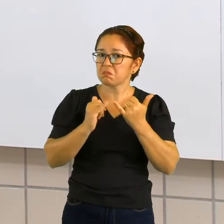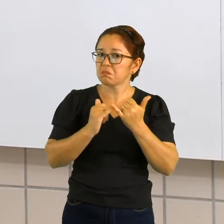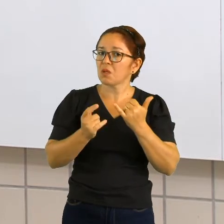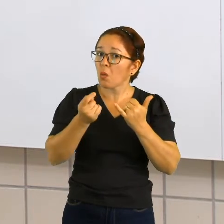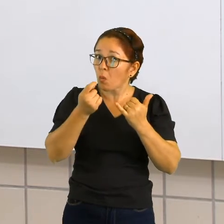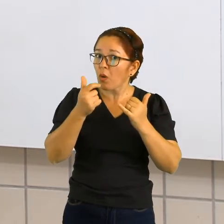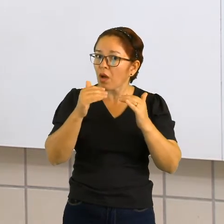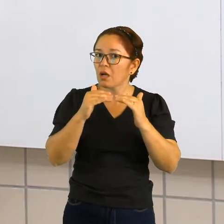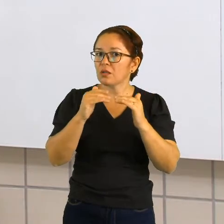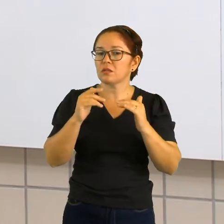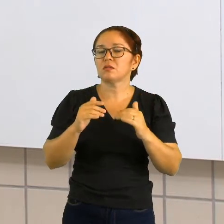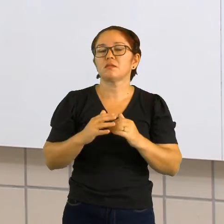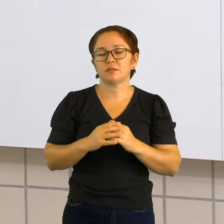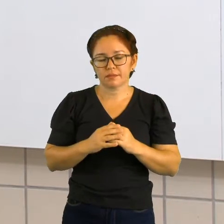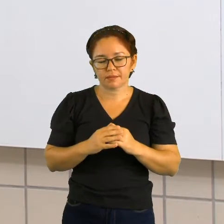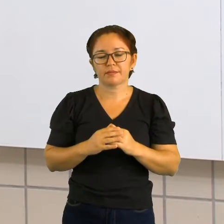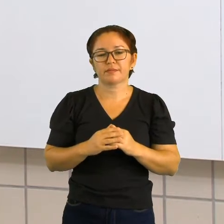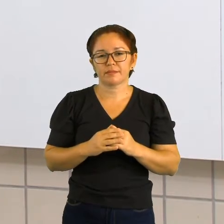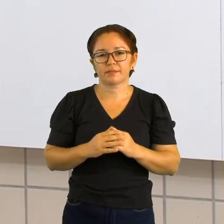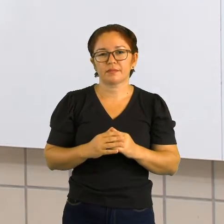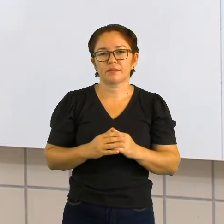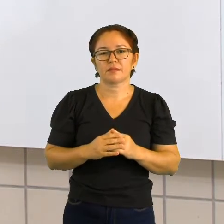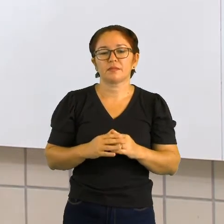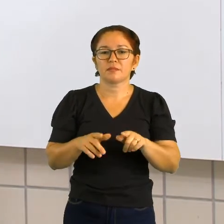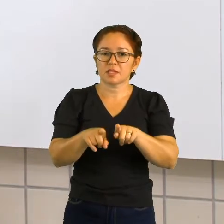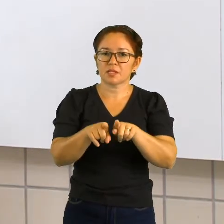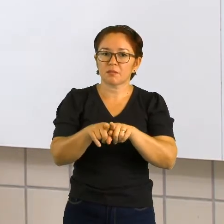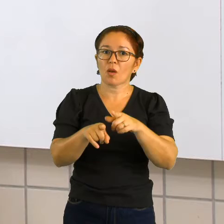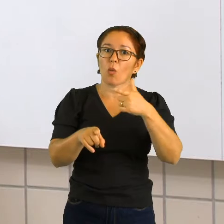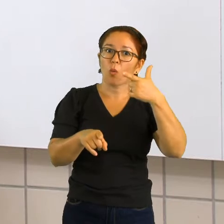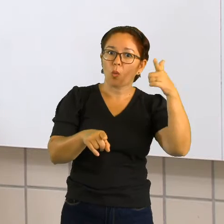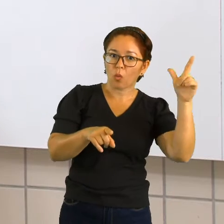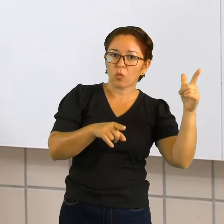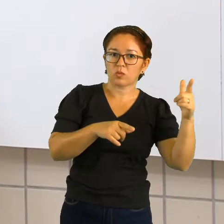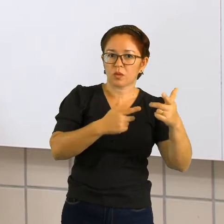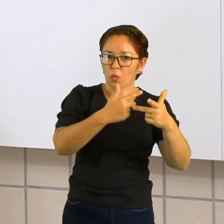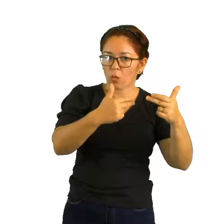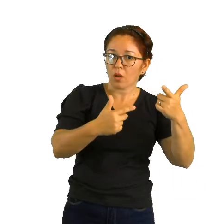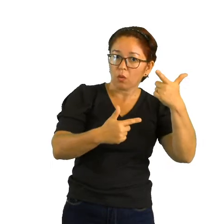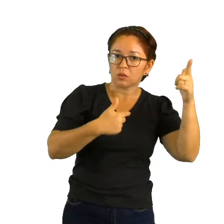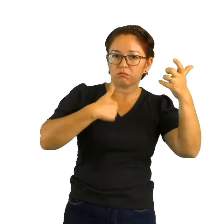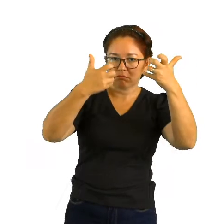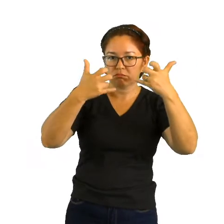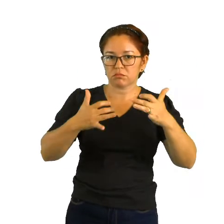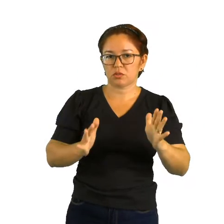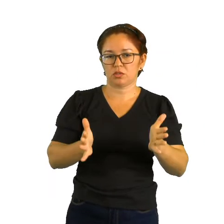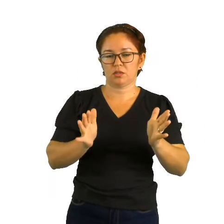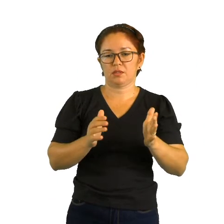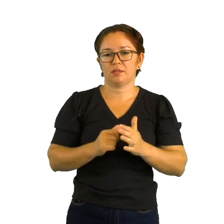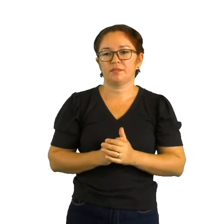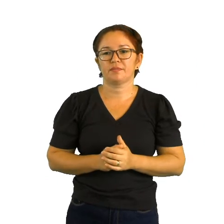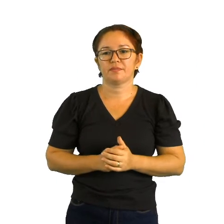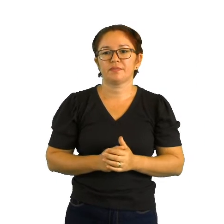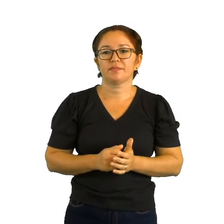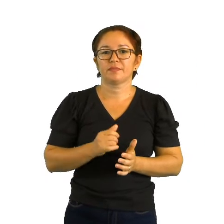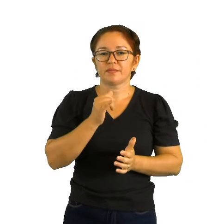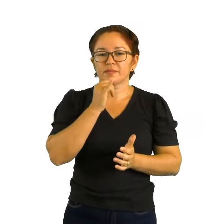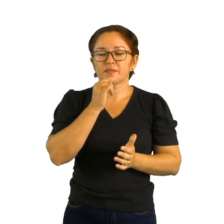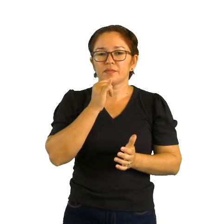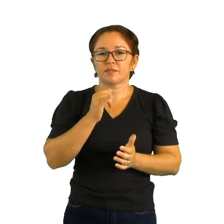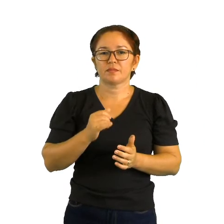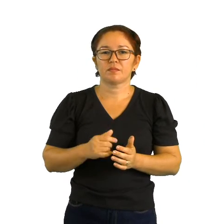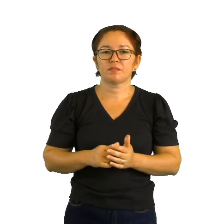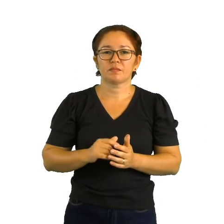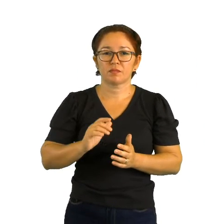que foi todos aqueles elementos lá que a gente falou anteriormente. Vamos acompanhar comigo aí na leitura. Situação inicial.